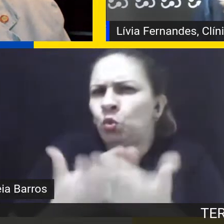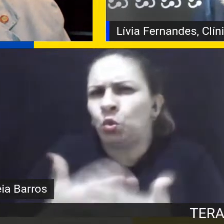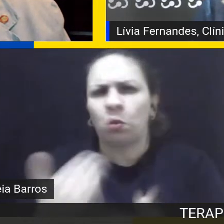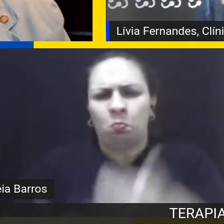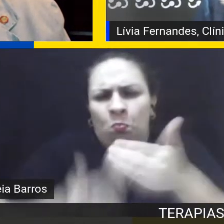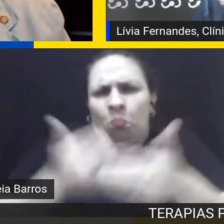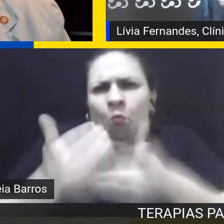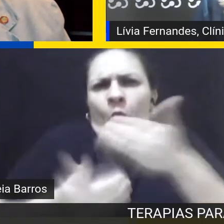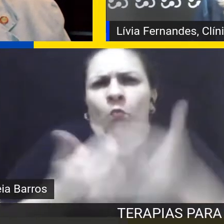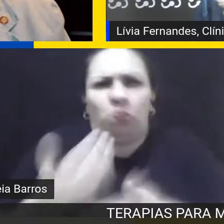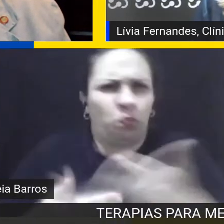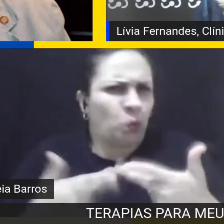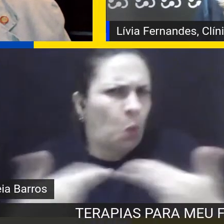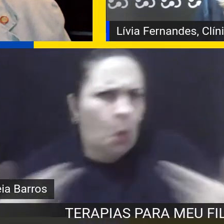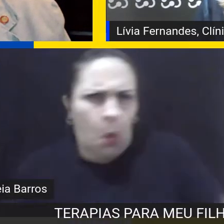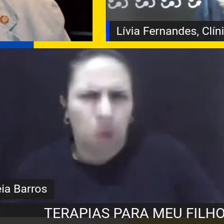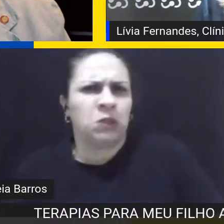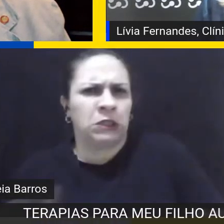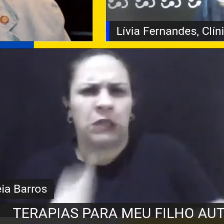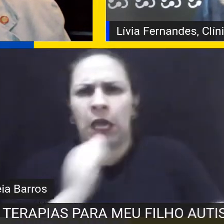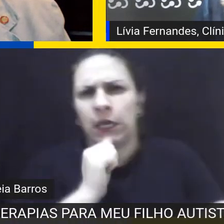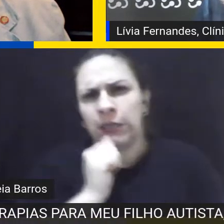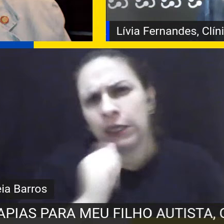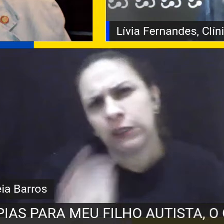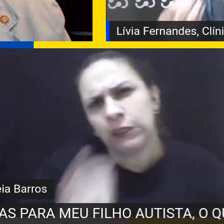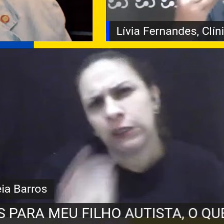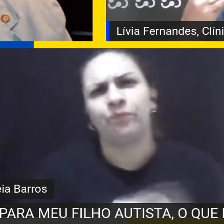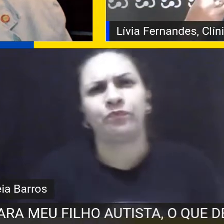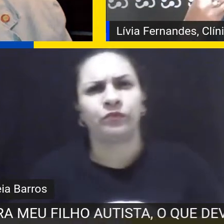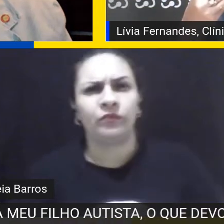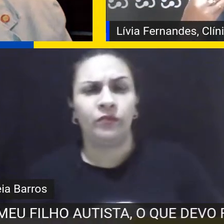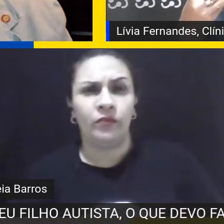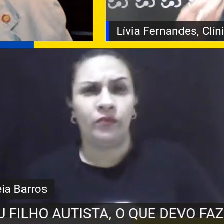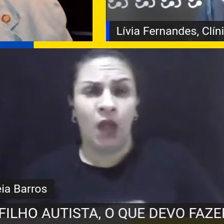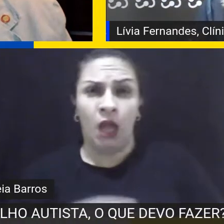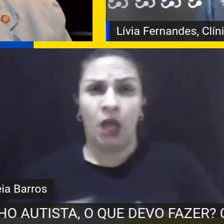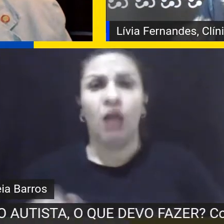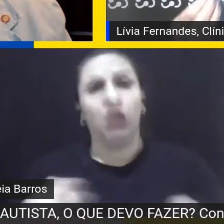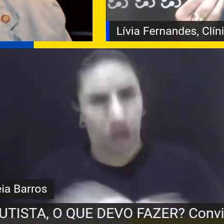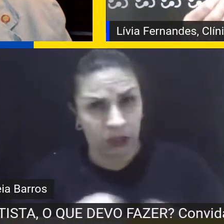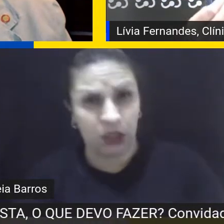situações, inclusive através de